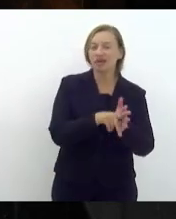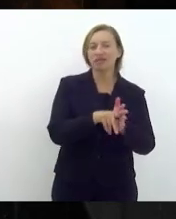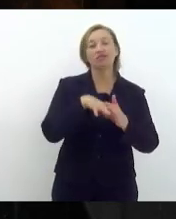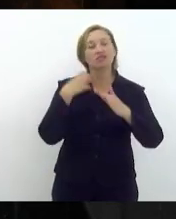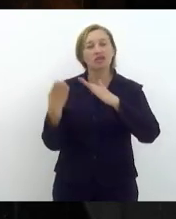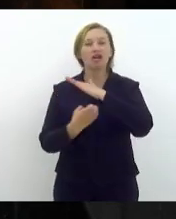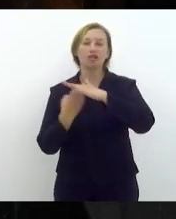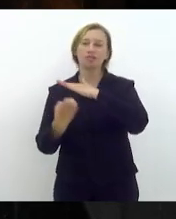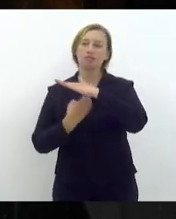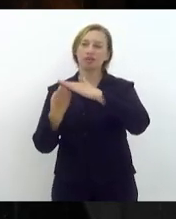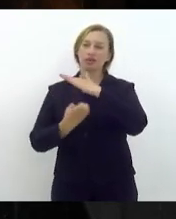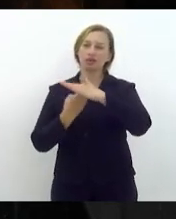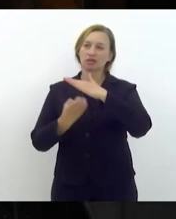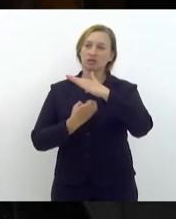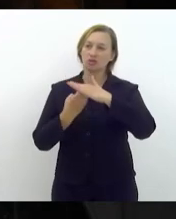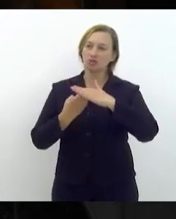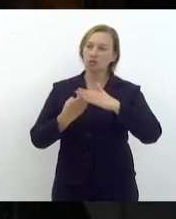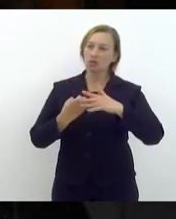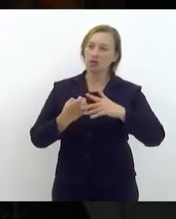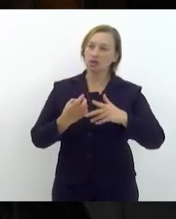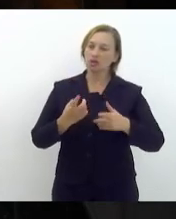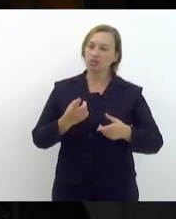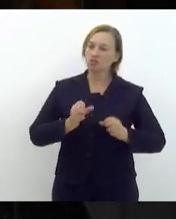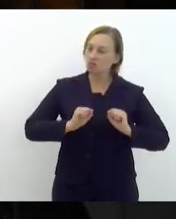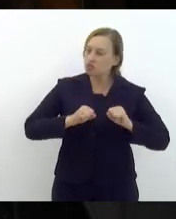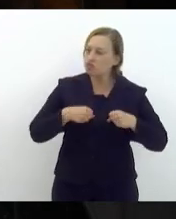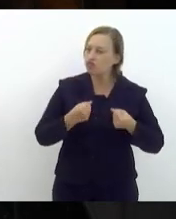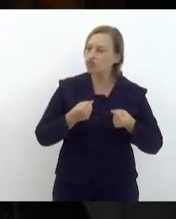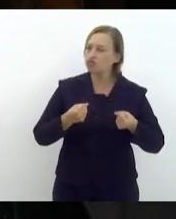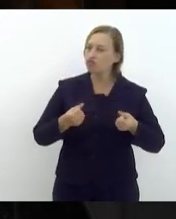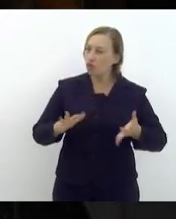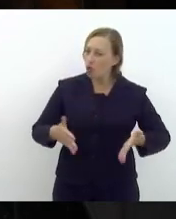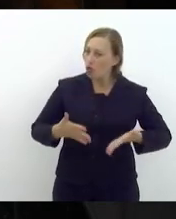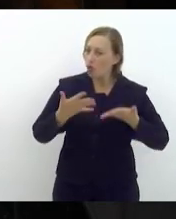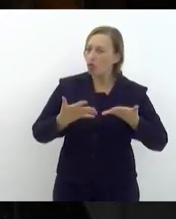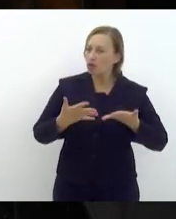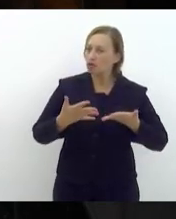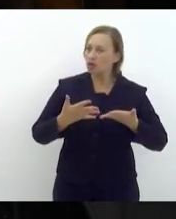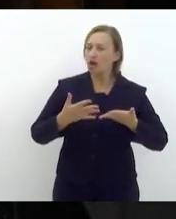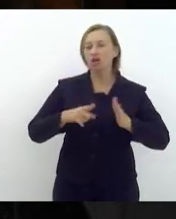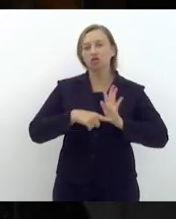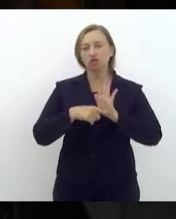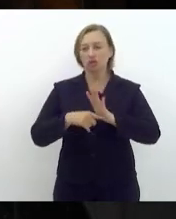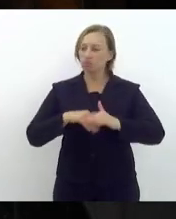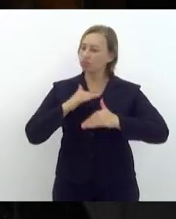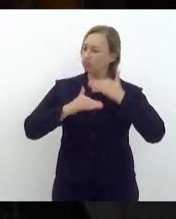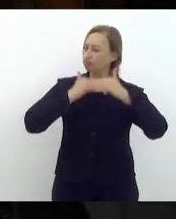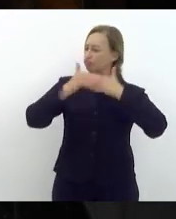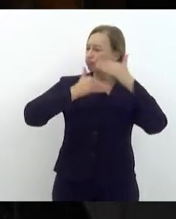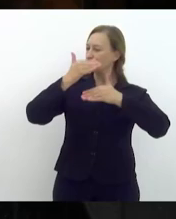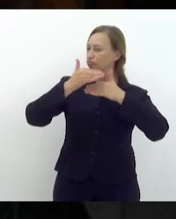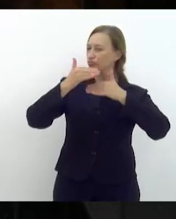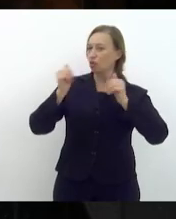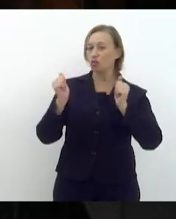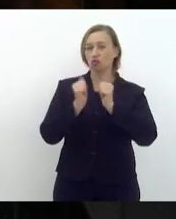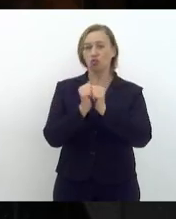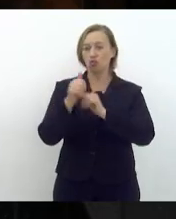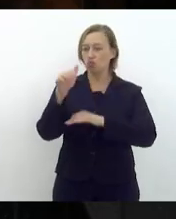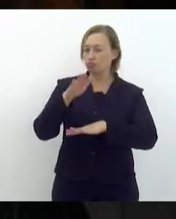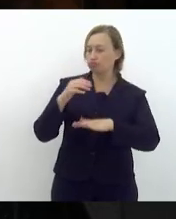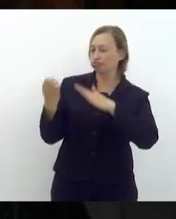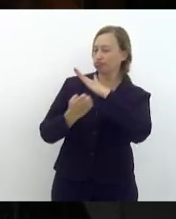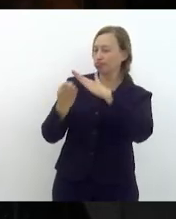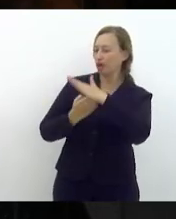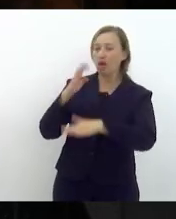empresa com aquela vocação com aquele empenho de contribuir para o seu crescimento e para o crescimento da empresa que é fundamental